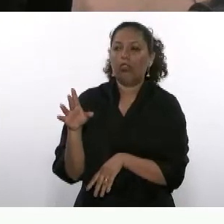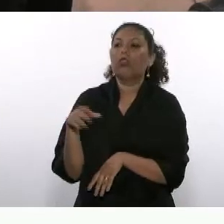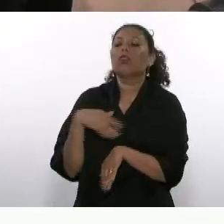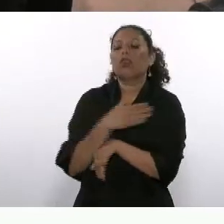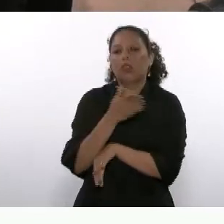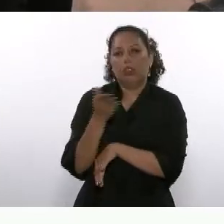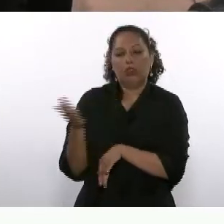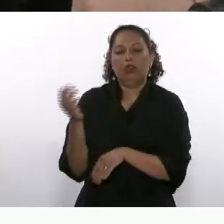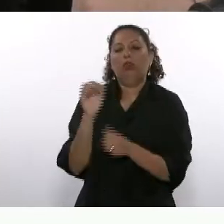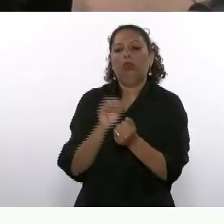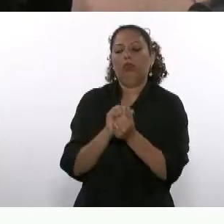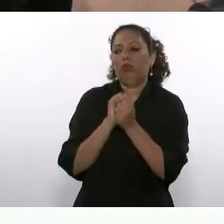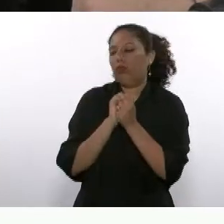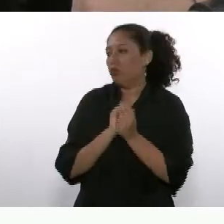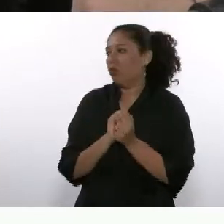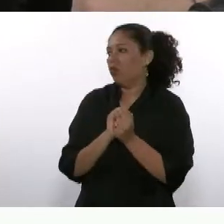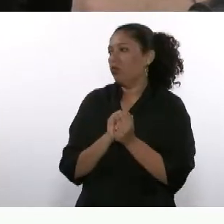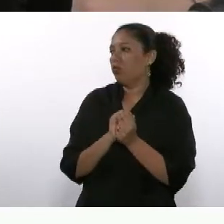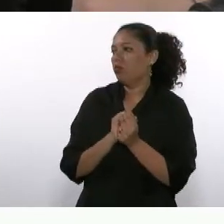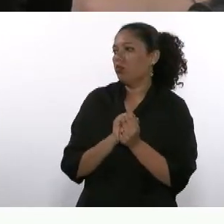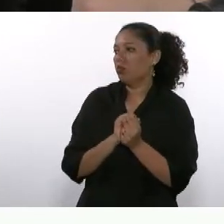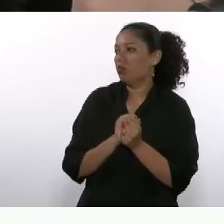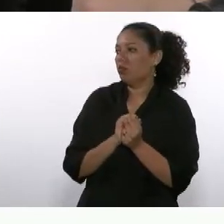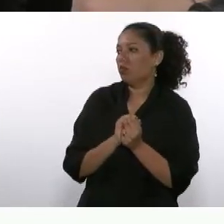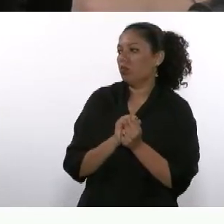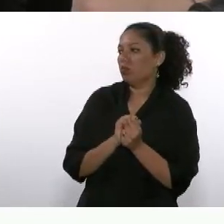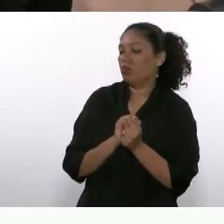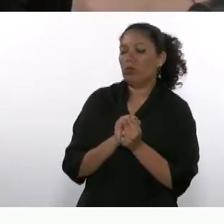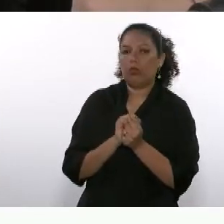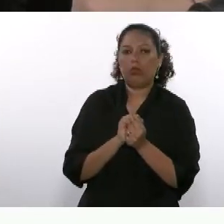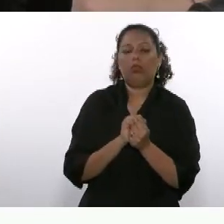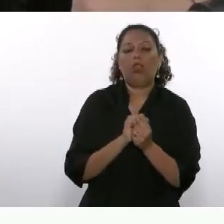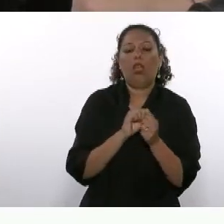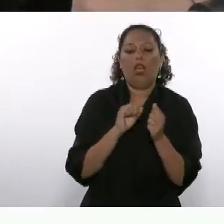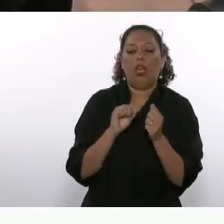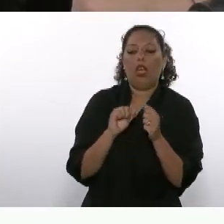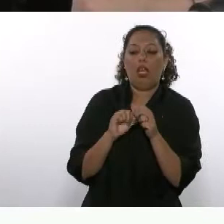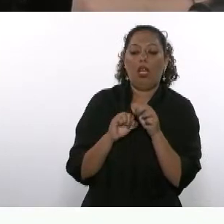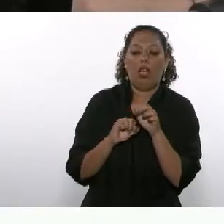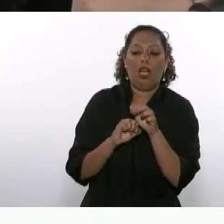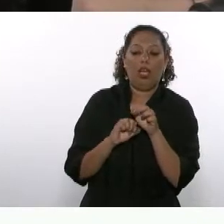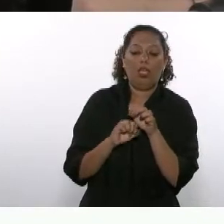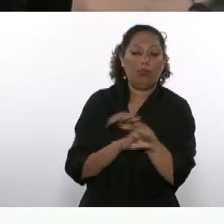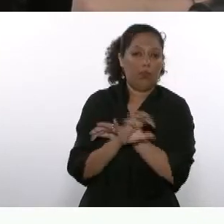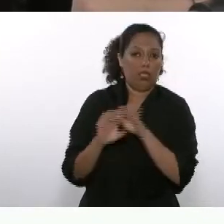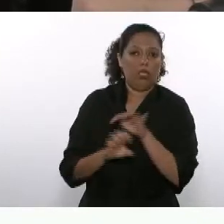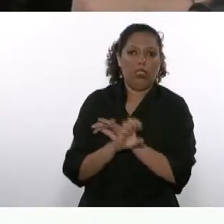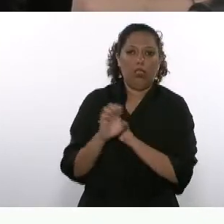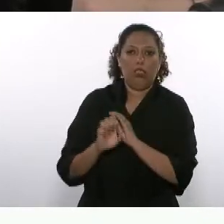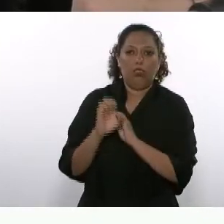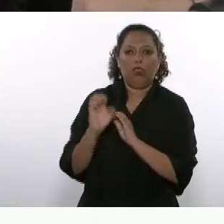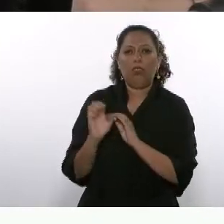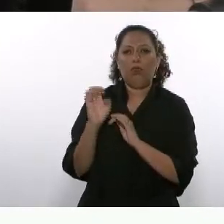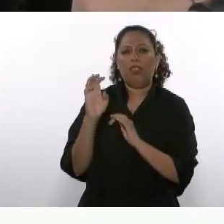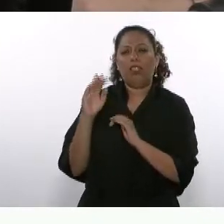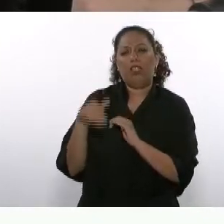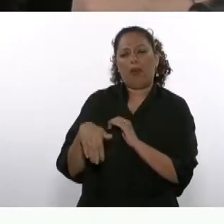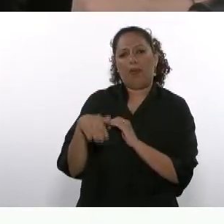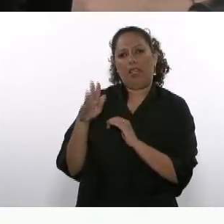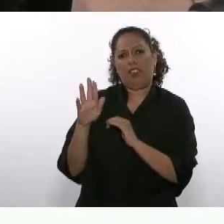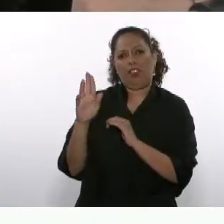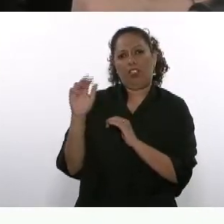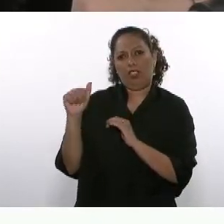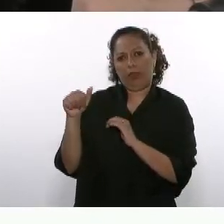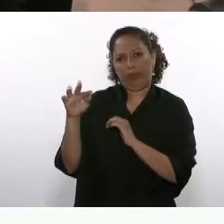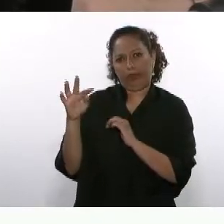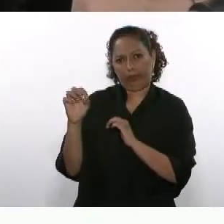participou através de um balcão da Embratur. E aí, quando acontece isso, os municípios e o